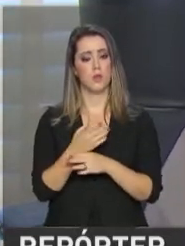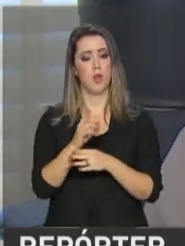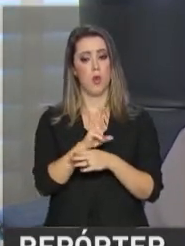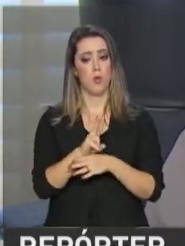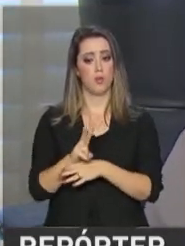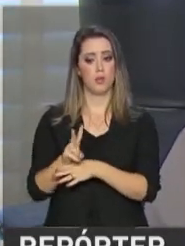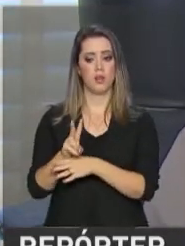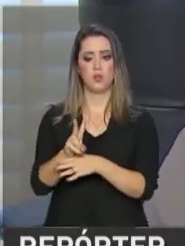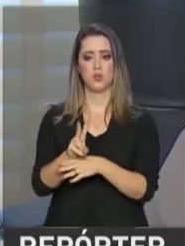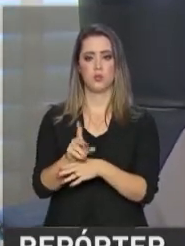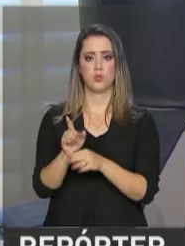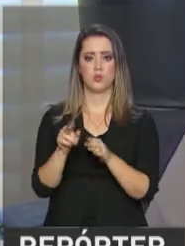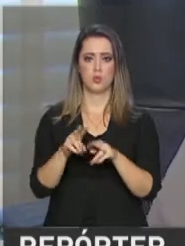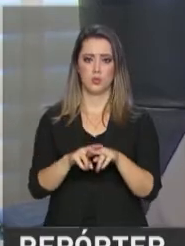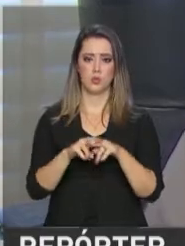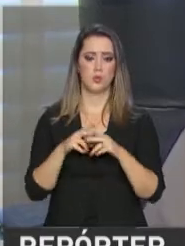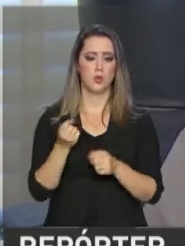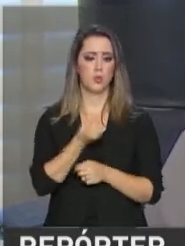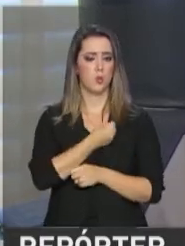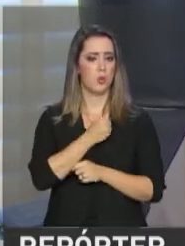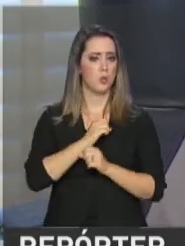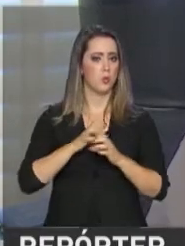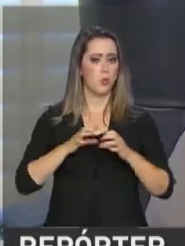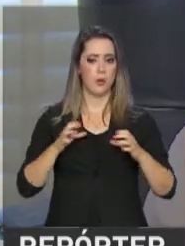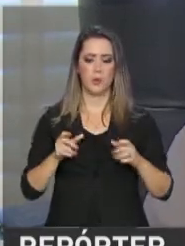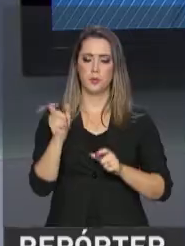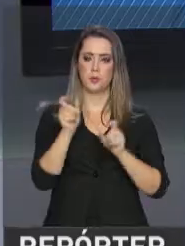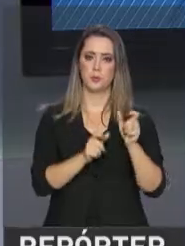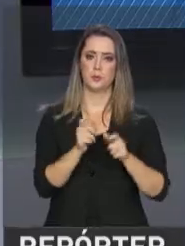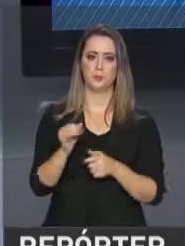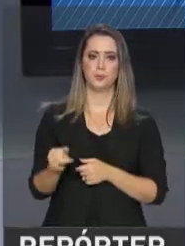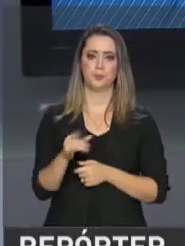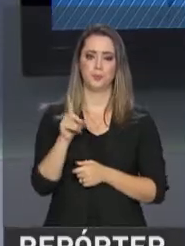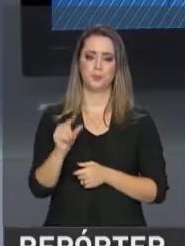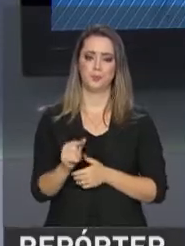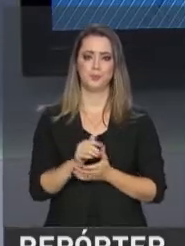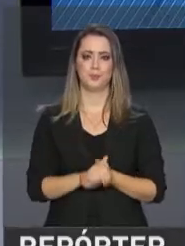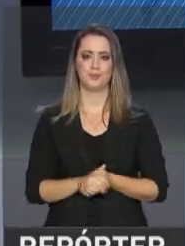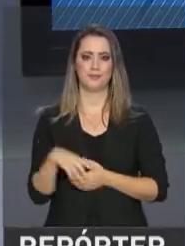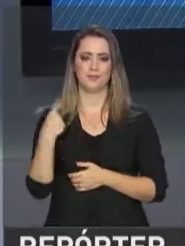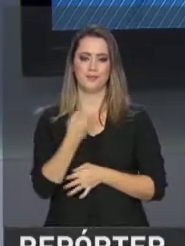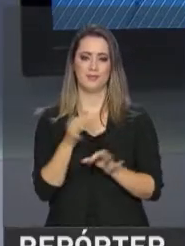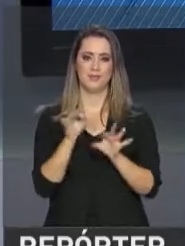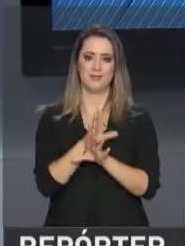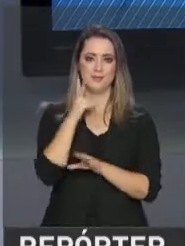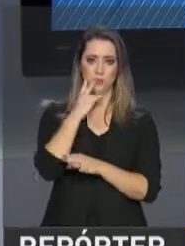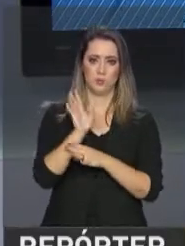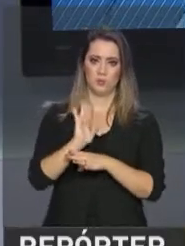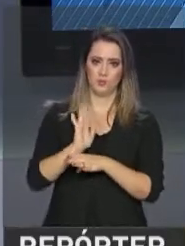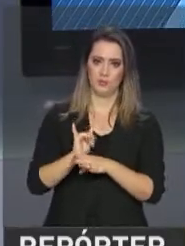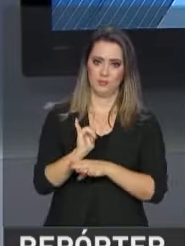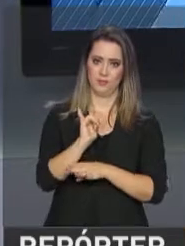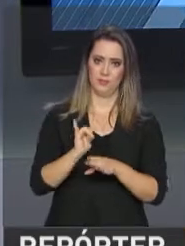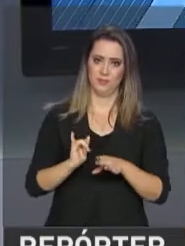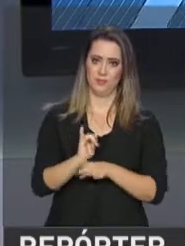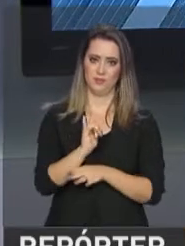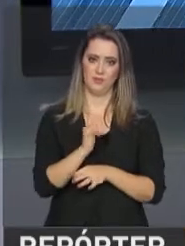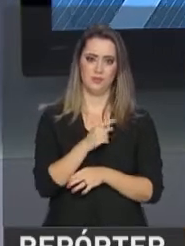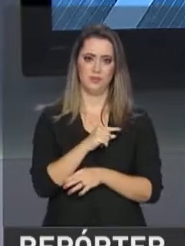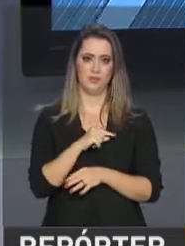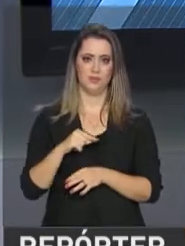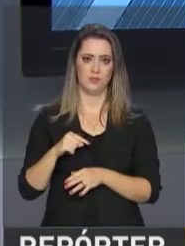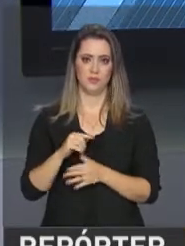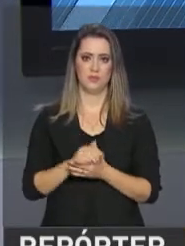é por mor número de pessoas e com uma taxa mais baixa e nós ficamos por aqui você pode rever as reportagens